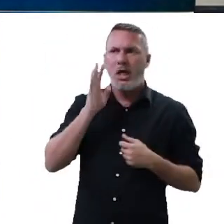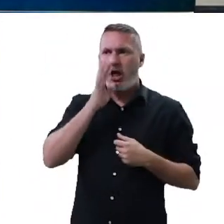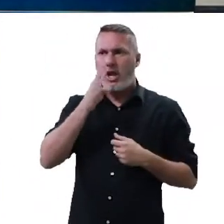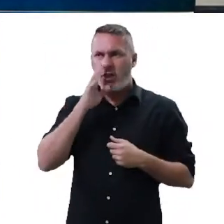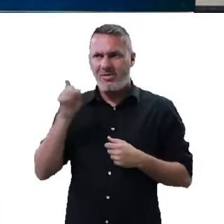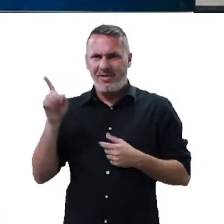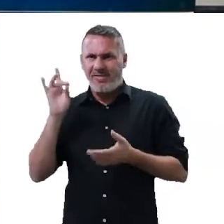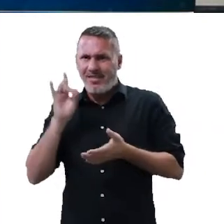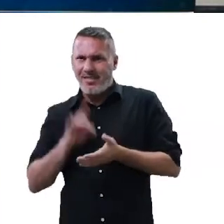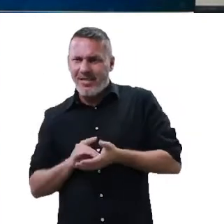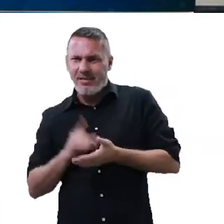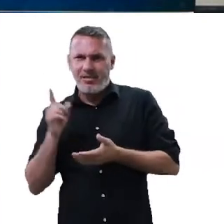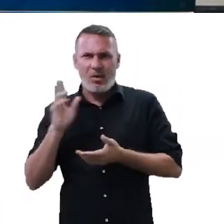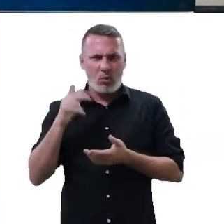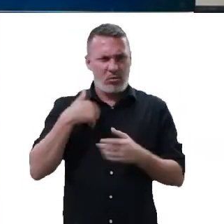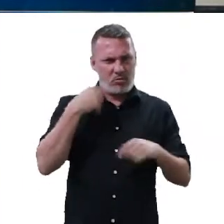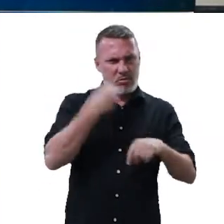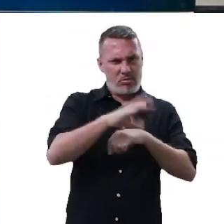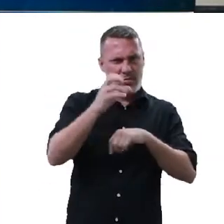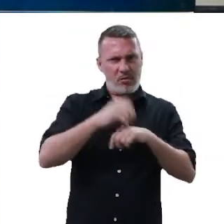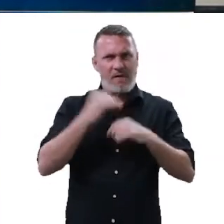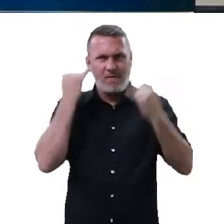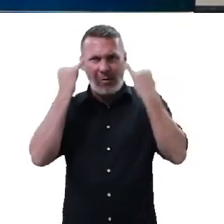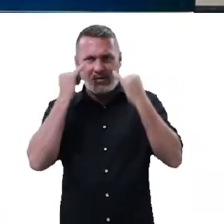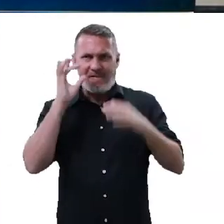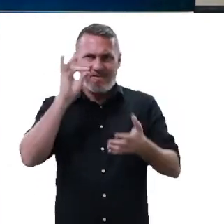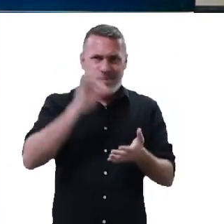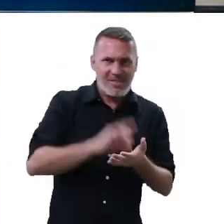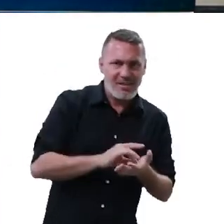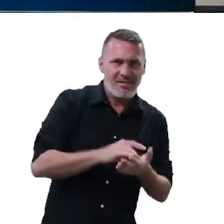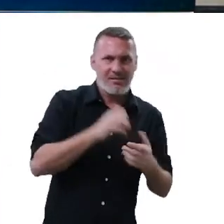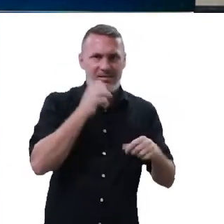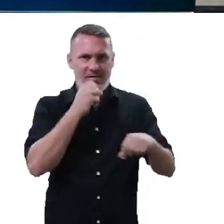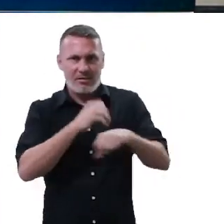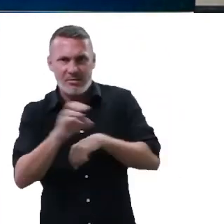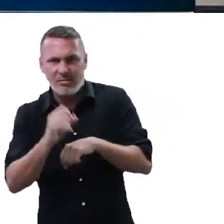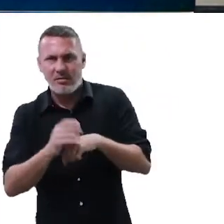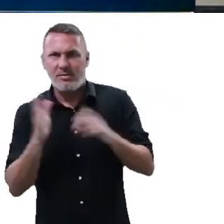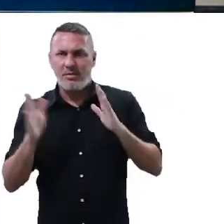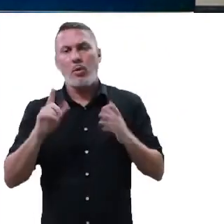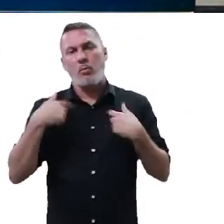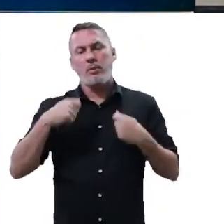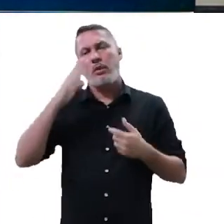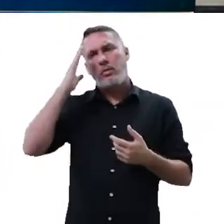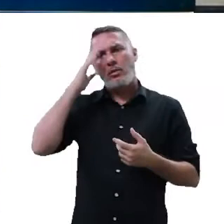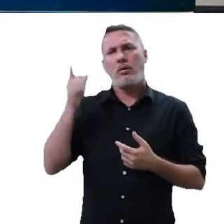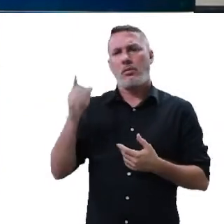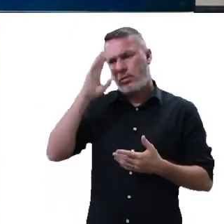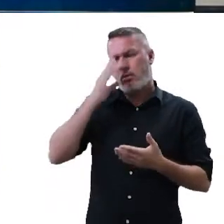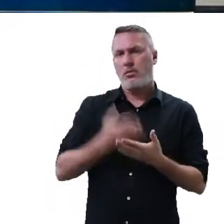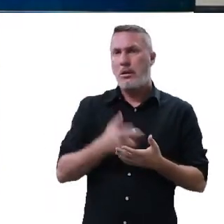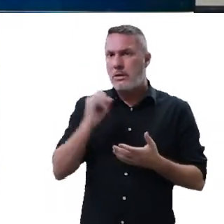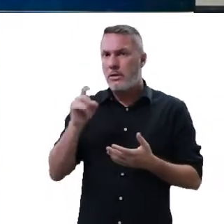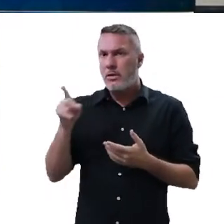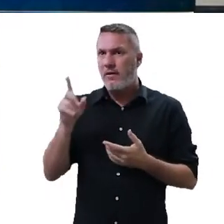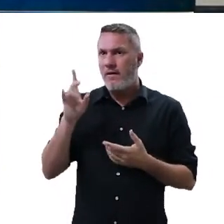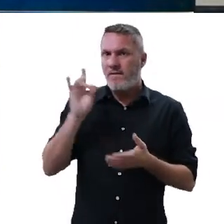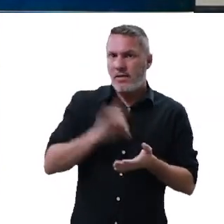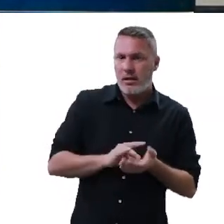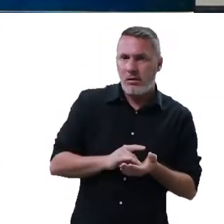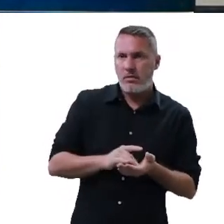torna crítico, porque eu preciso, antes de levar uma informação adiante, eu preciso então compreender se